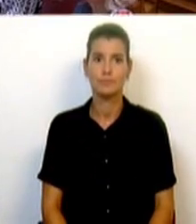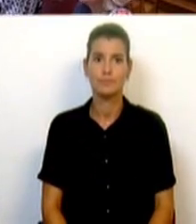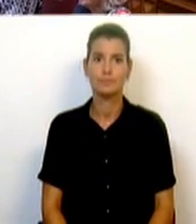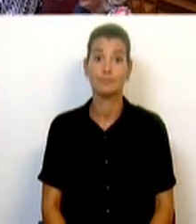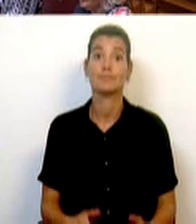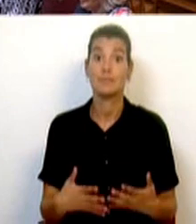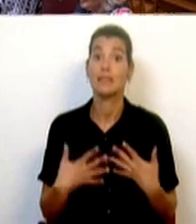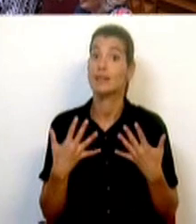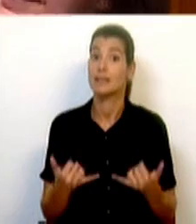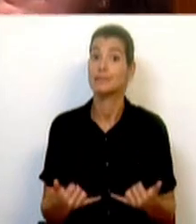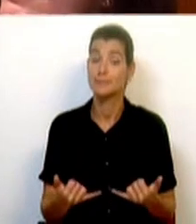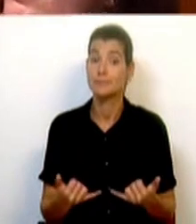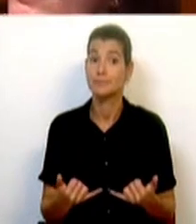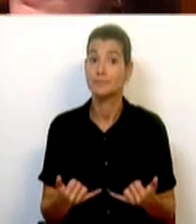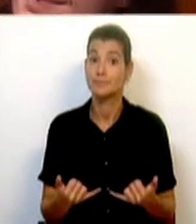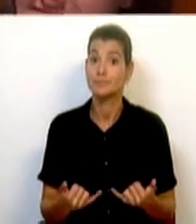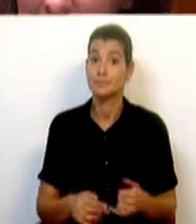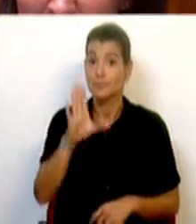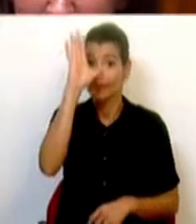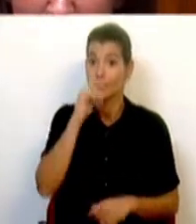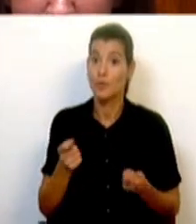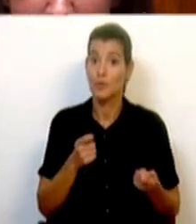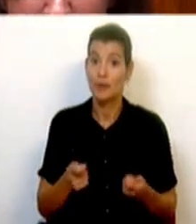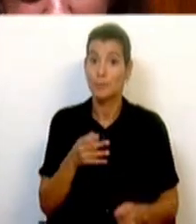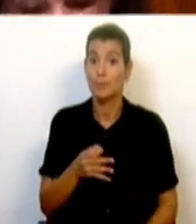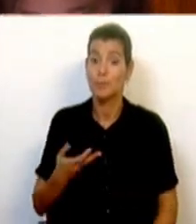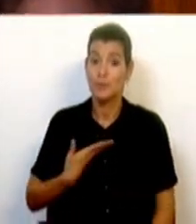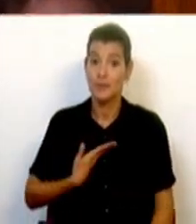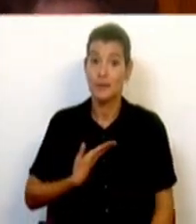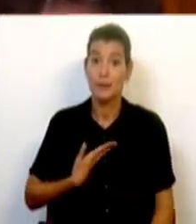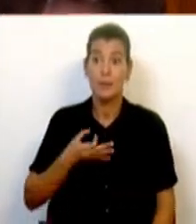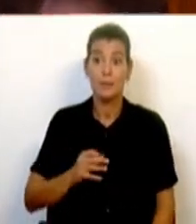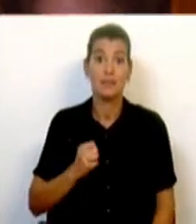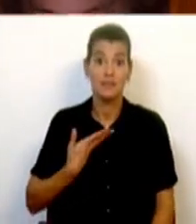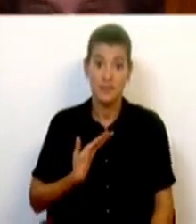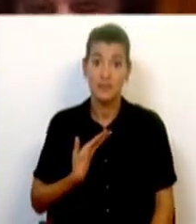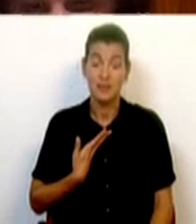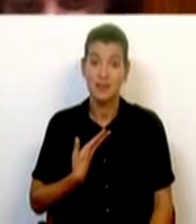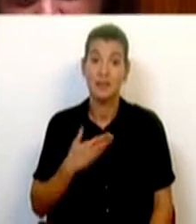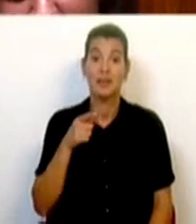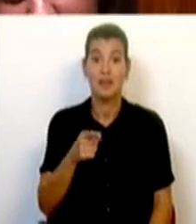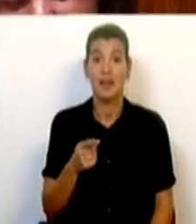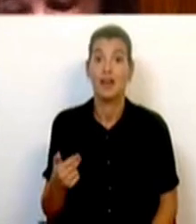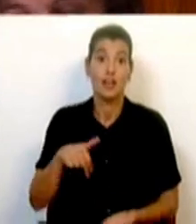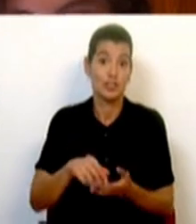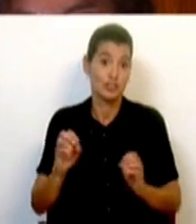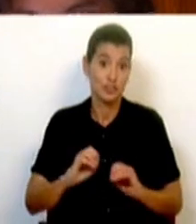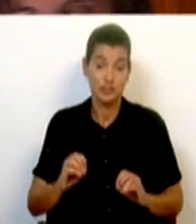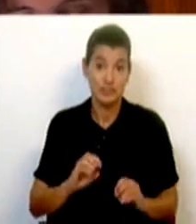A seguir, no governo do PPD-PSD, com o ausente